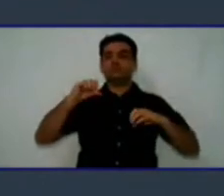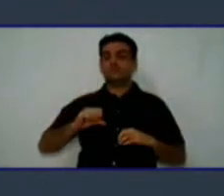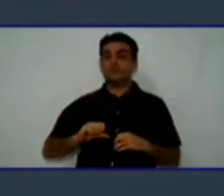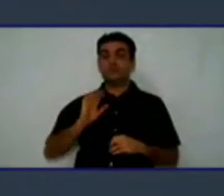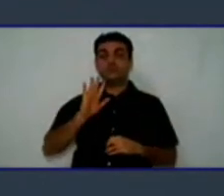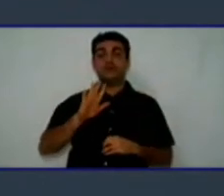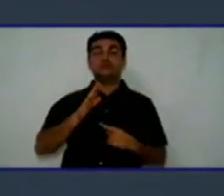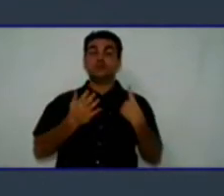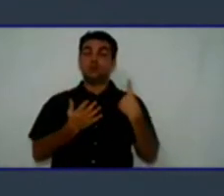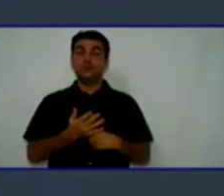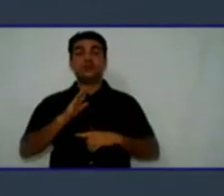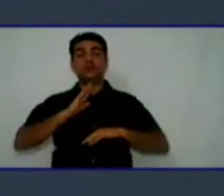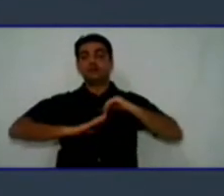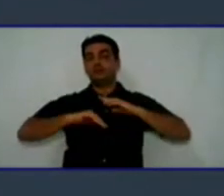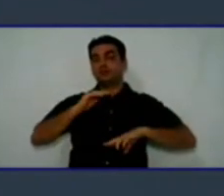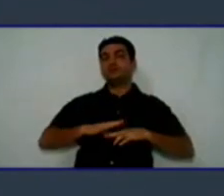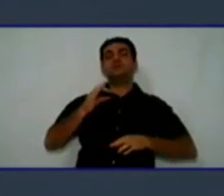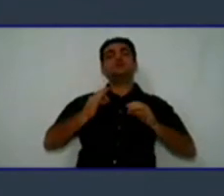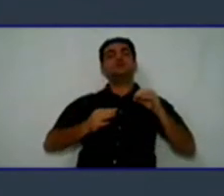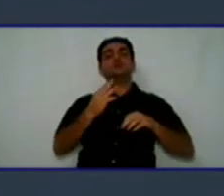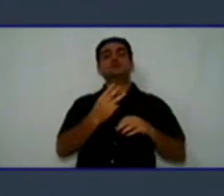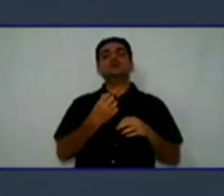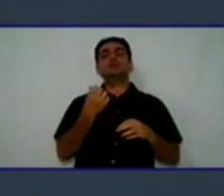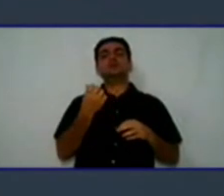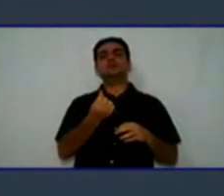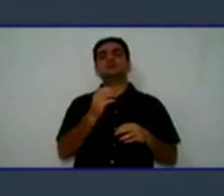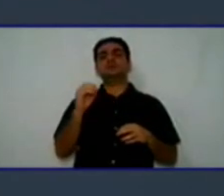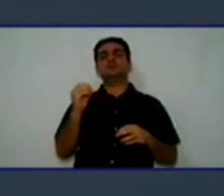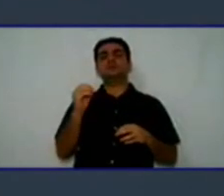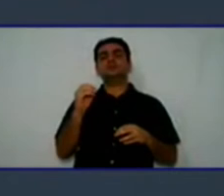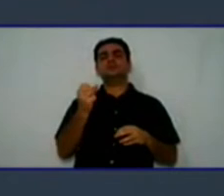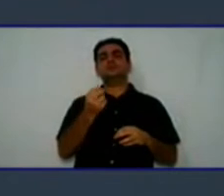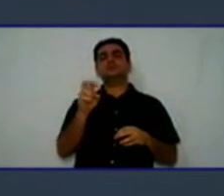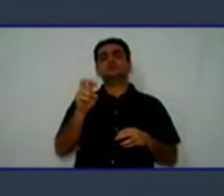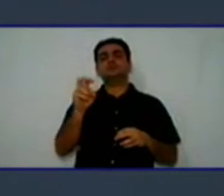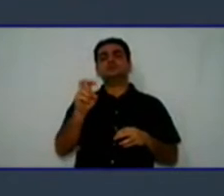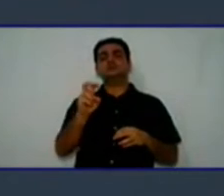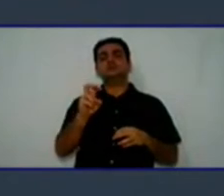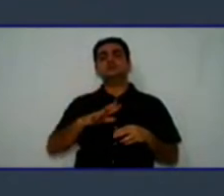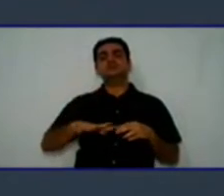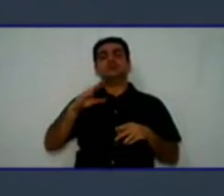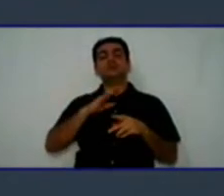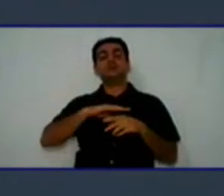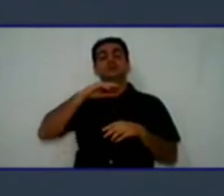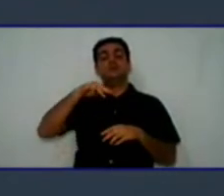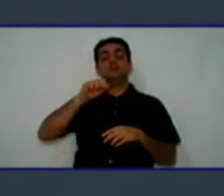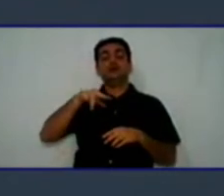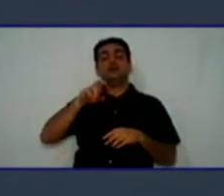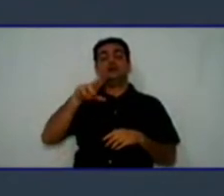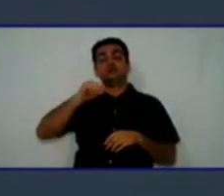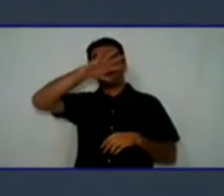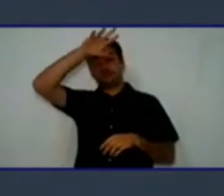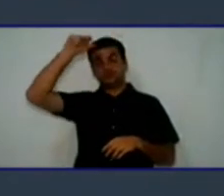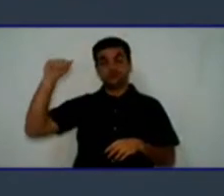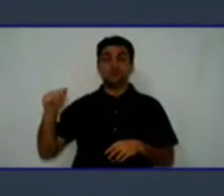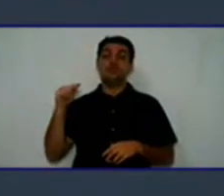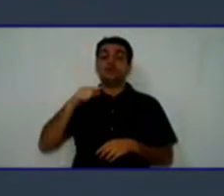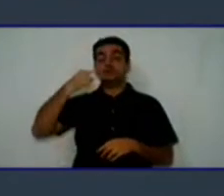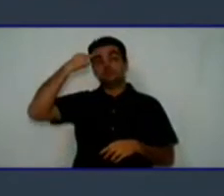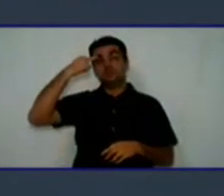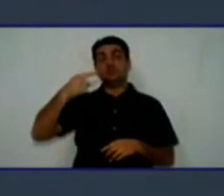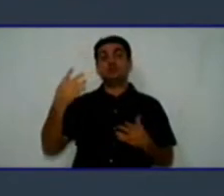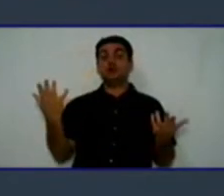para fixar a competência do juízo da 65ª Zona Eleitoral de Manaus, no Amazonas, determinando